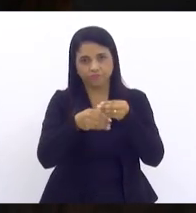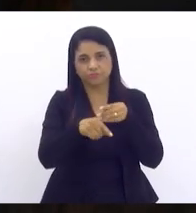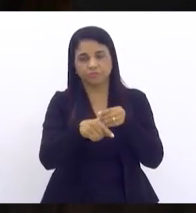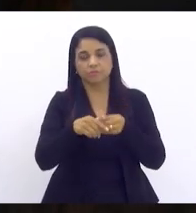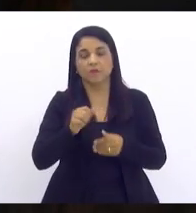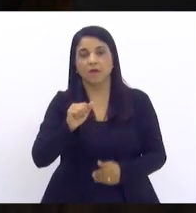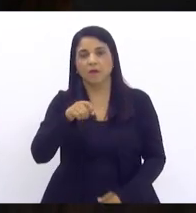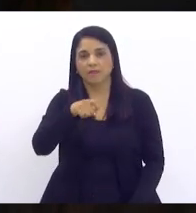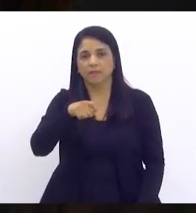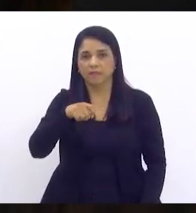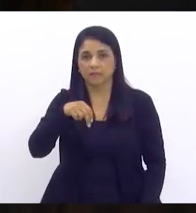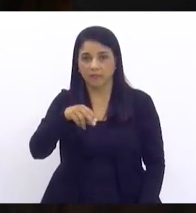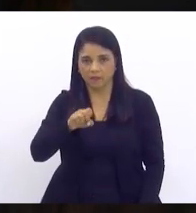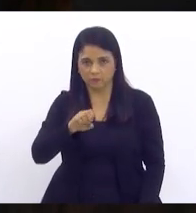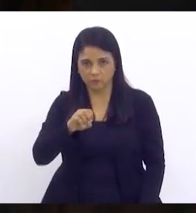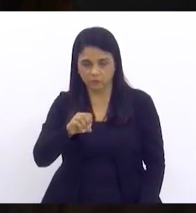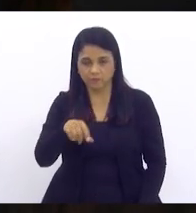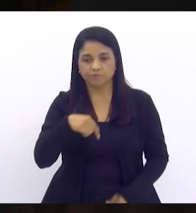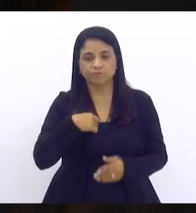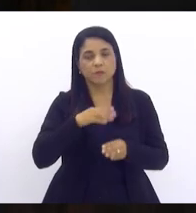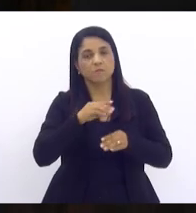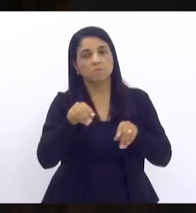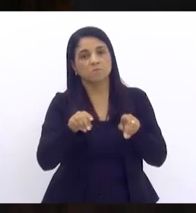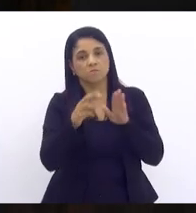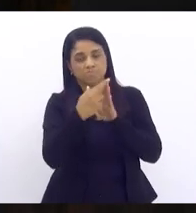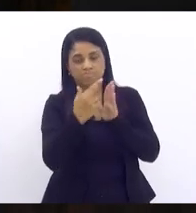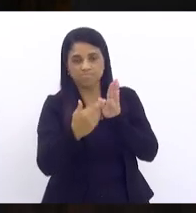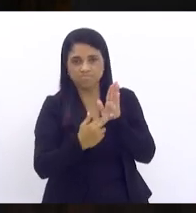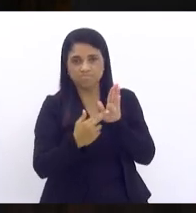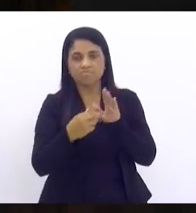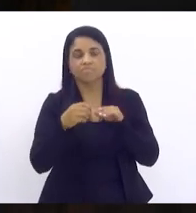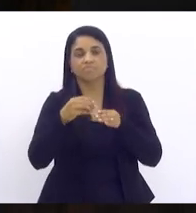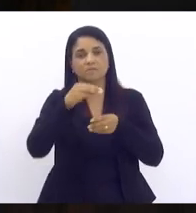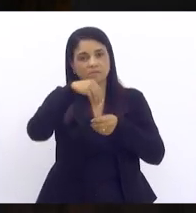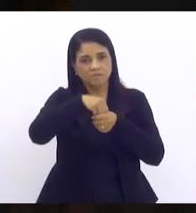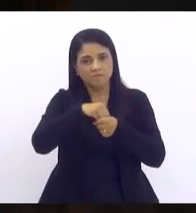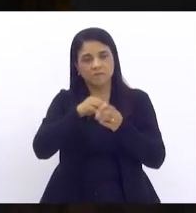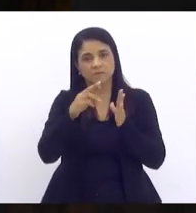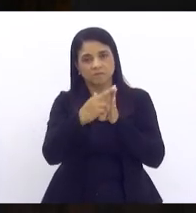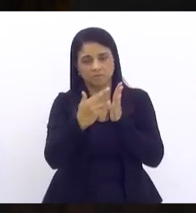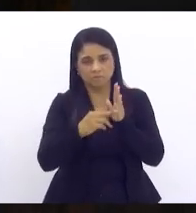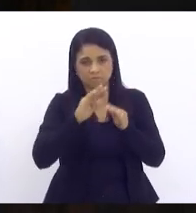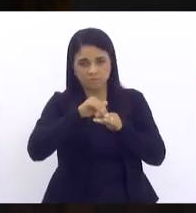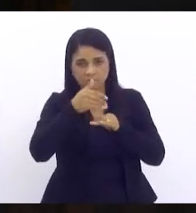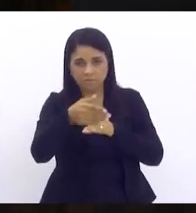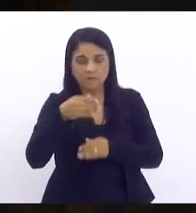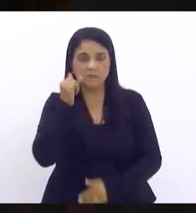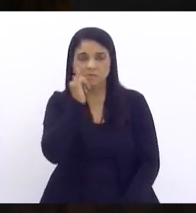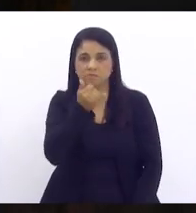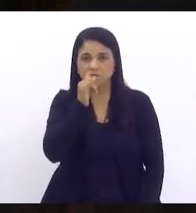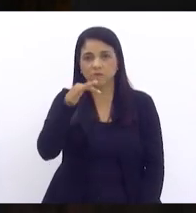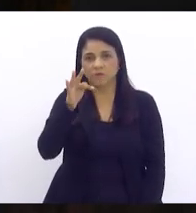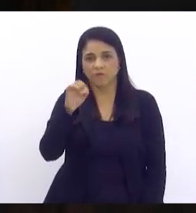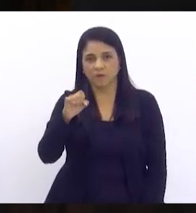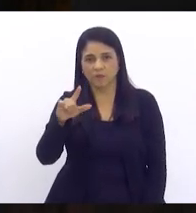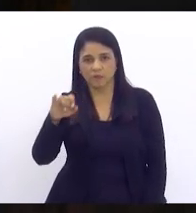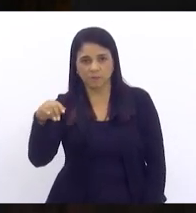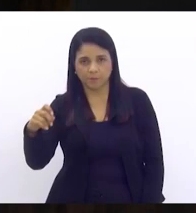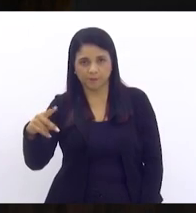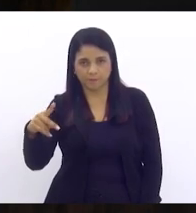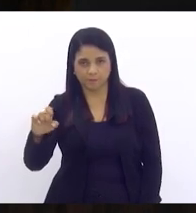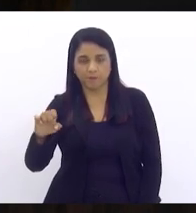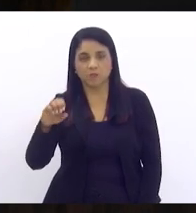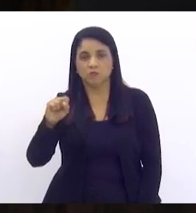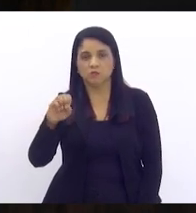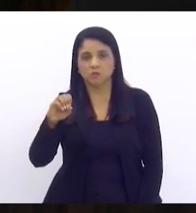Comissão de Normas Internas e Proposições Externas favorável, relator, deputado Felipe Soares. Em discussão, para